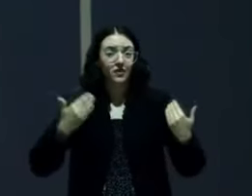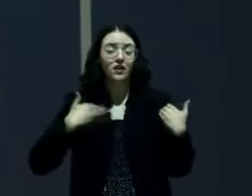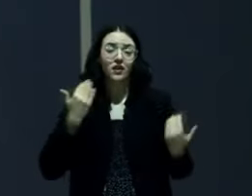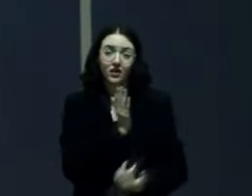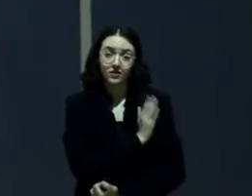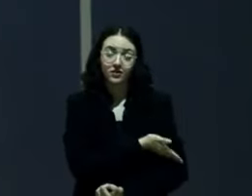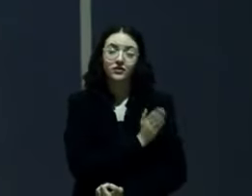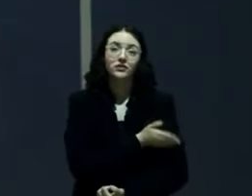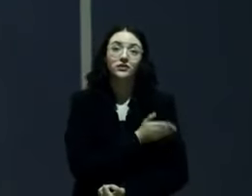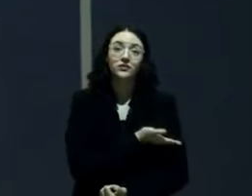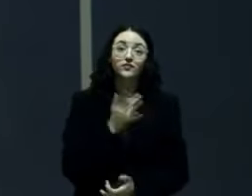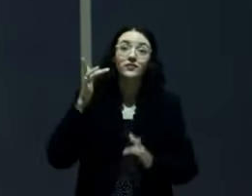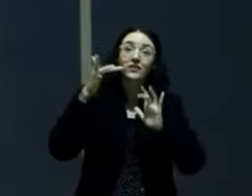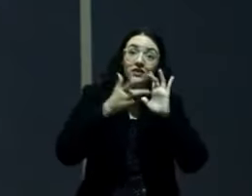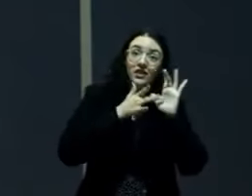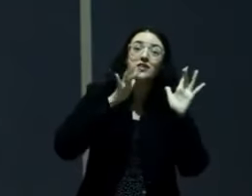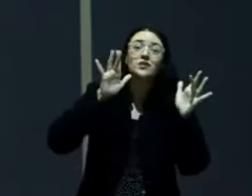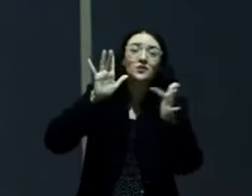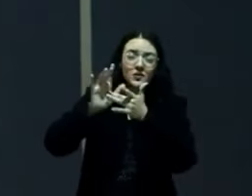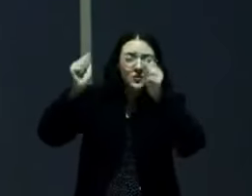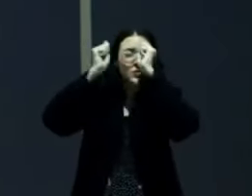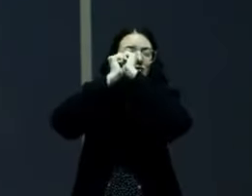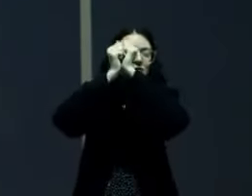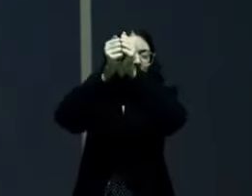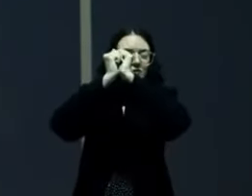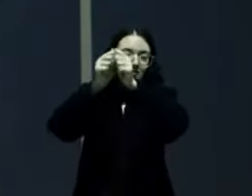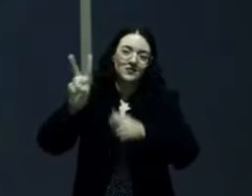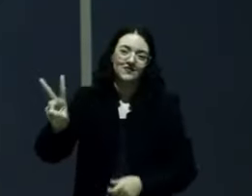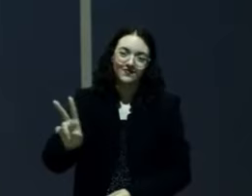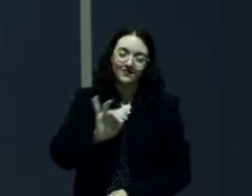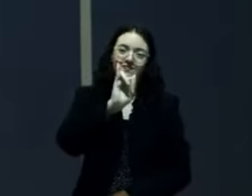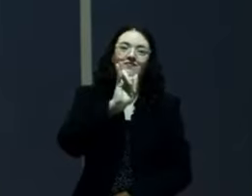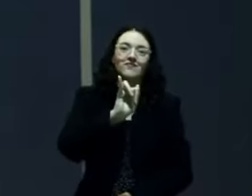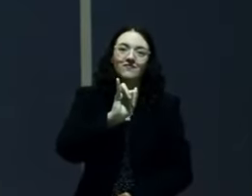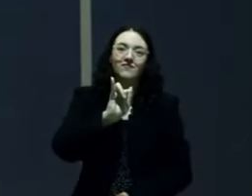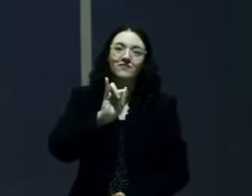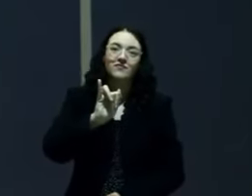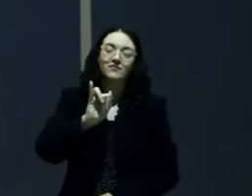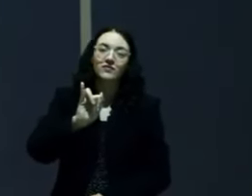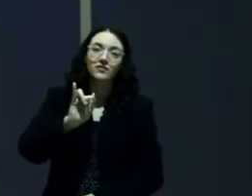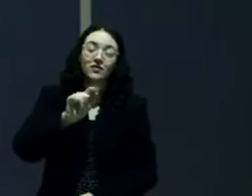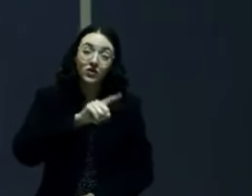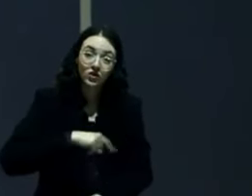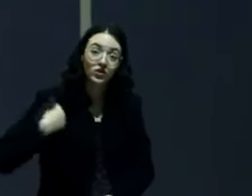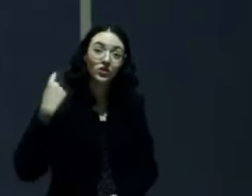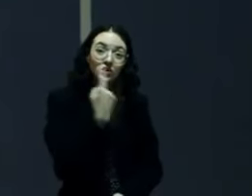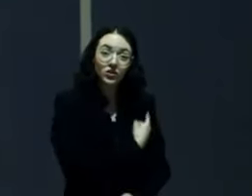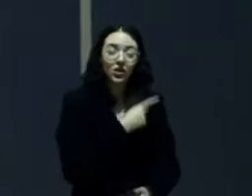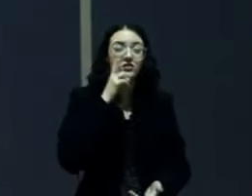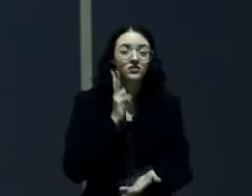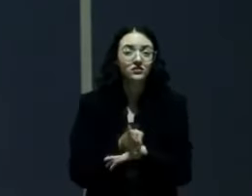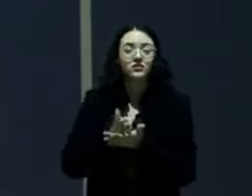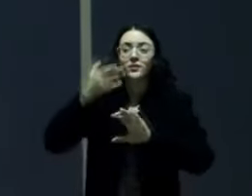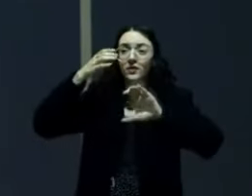Jesus vai estar nessa ceia. o que tanto nós cantamos, pregamos